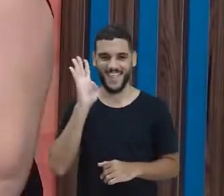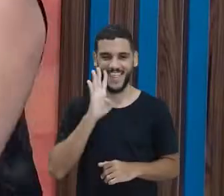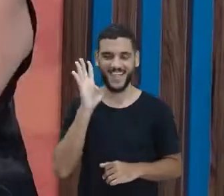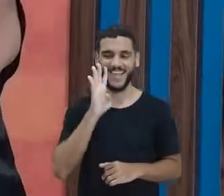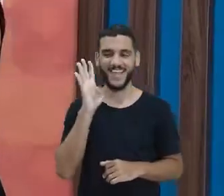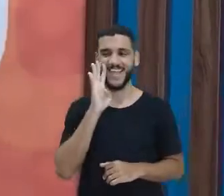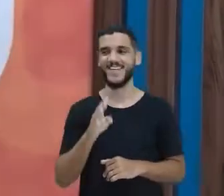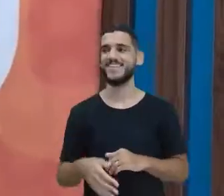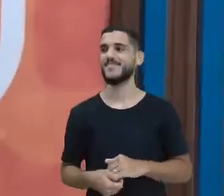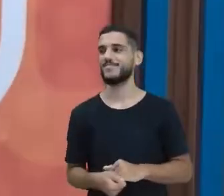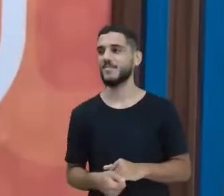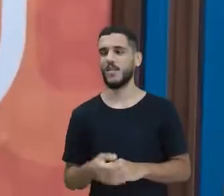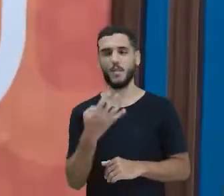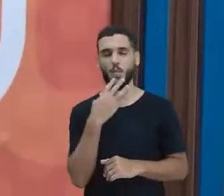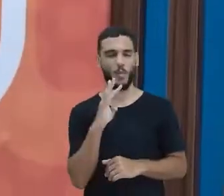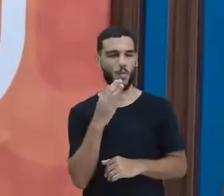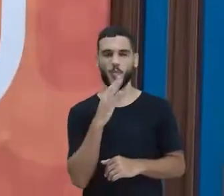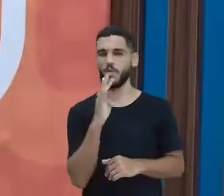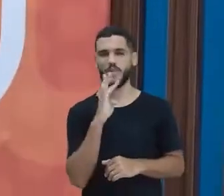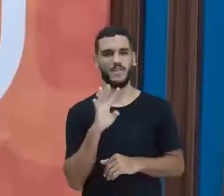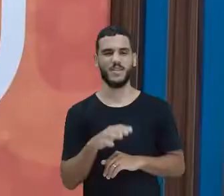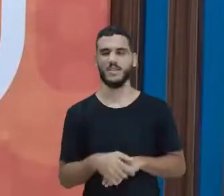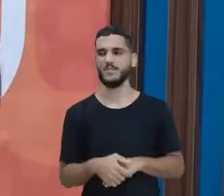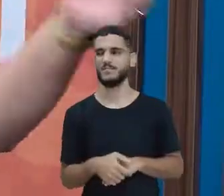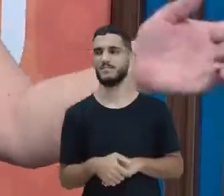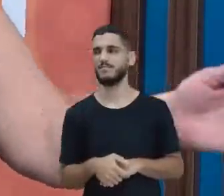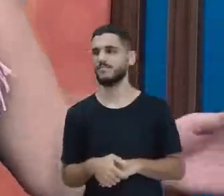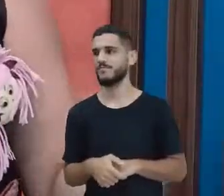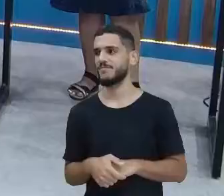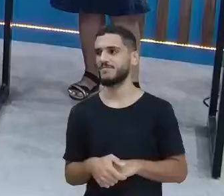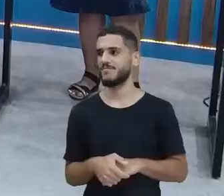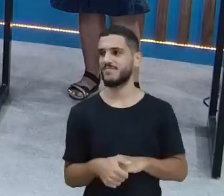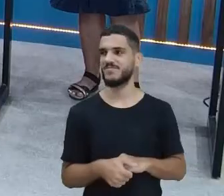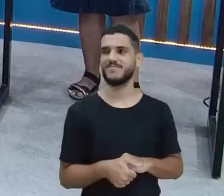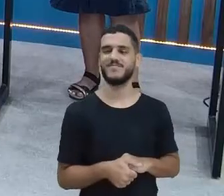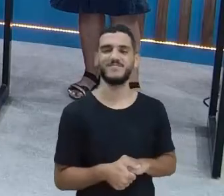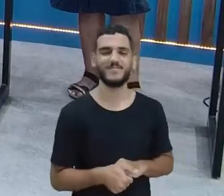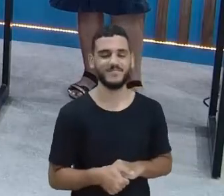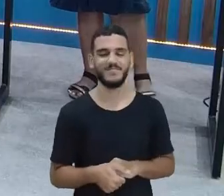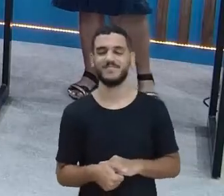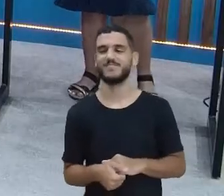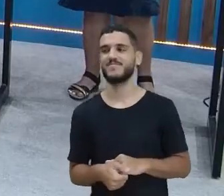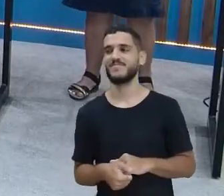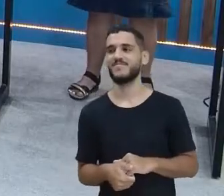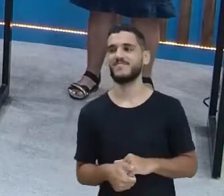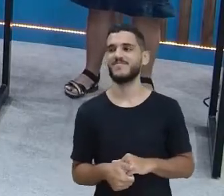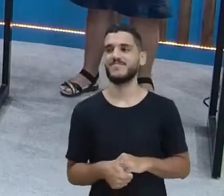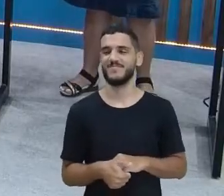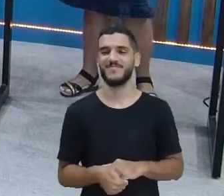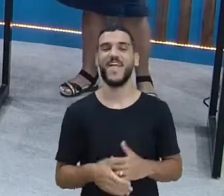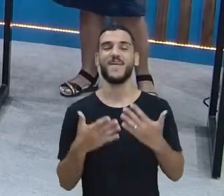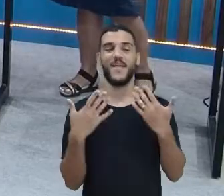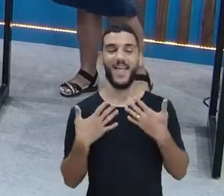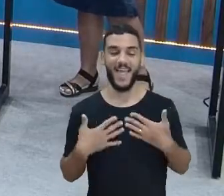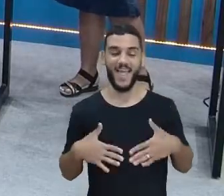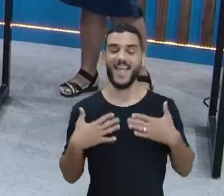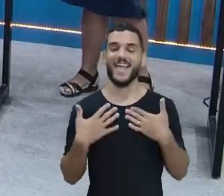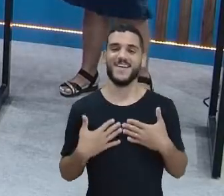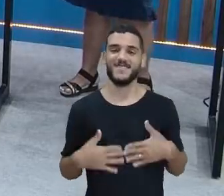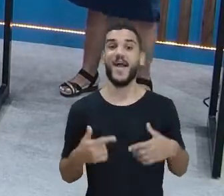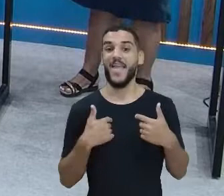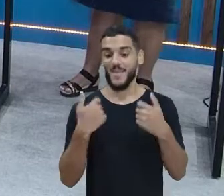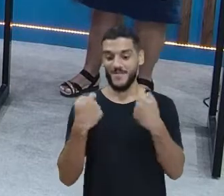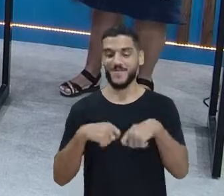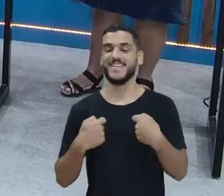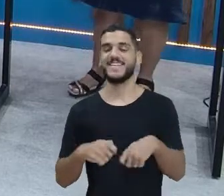Tá vendo? O legal da hora. Mas eu não conhecia essa não, viu? E tem outra. Mas maracujá, não sei o quê, ó. Não sabia, tá vendo? Eu tô